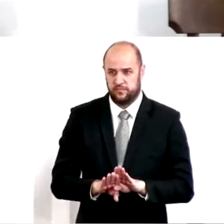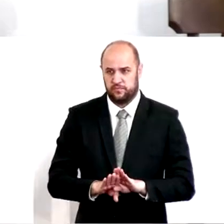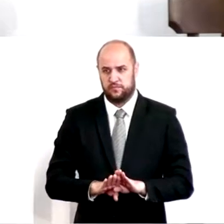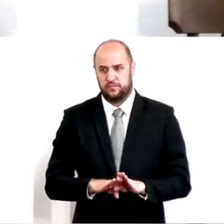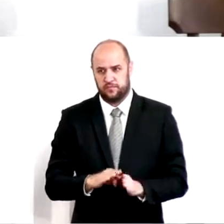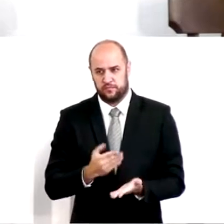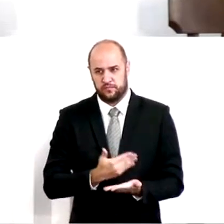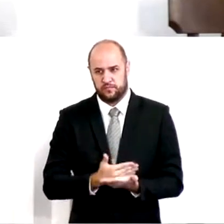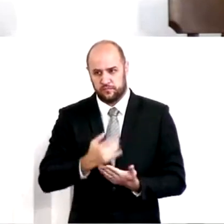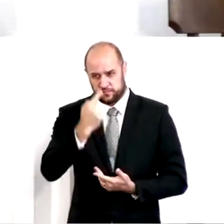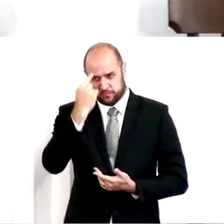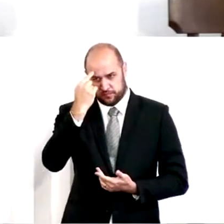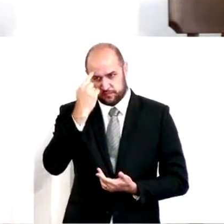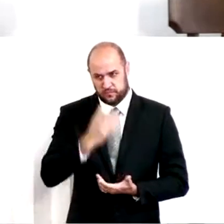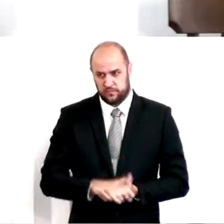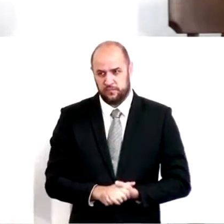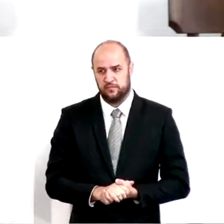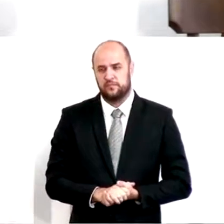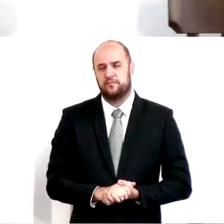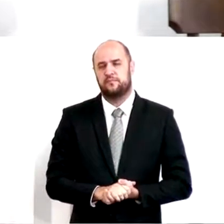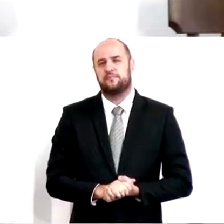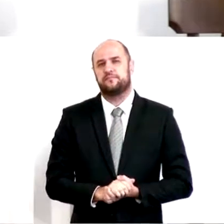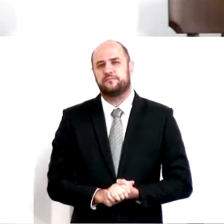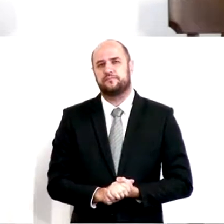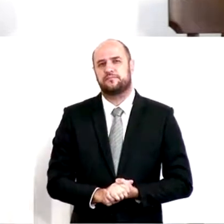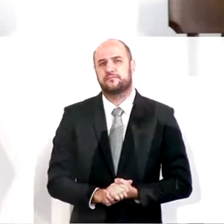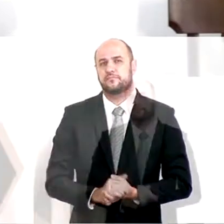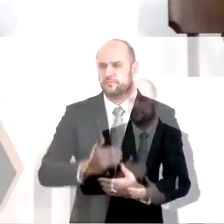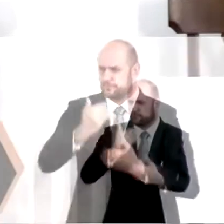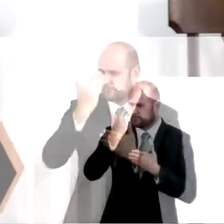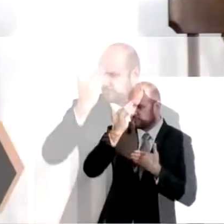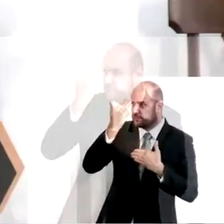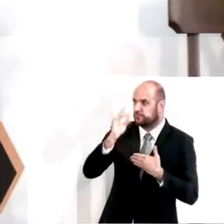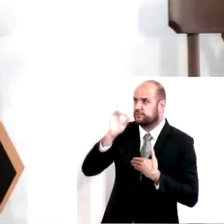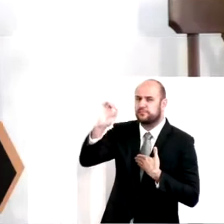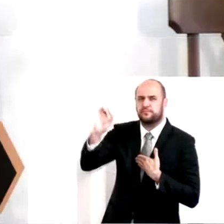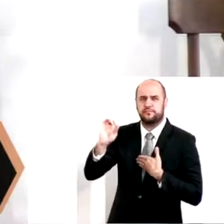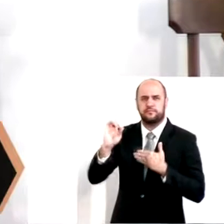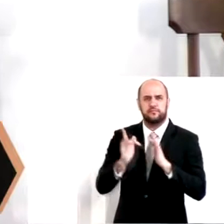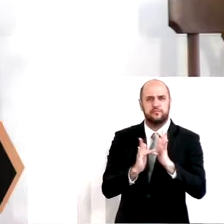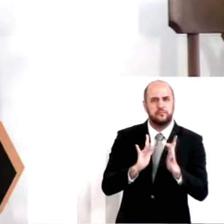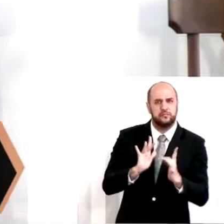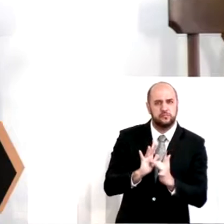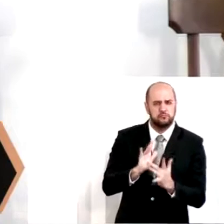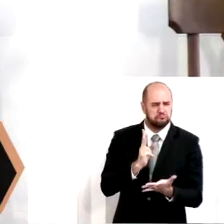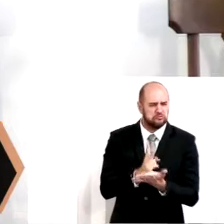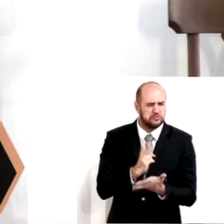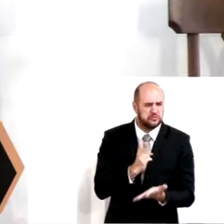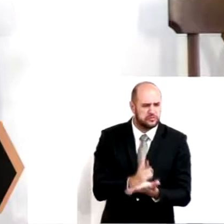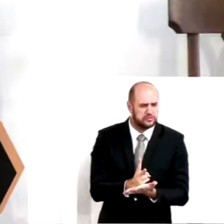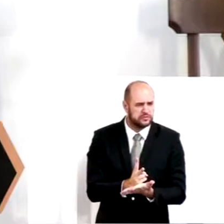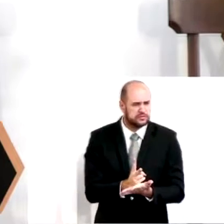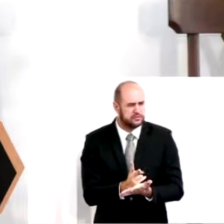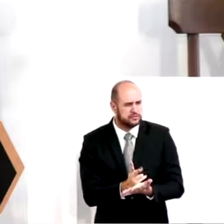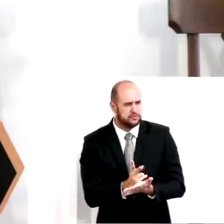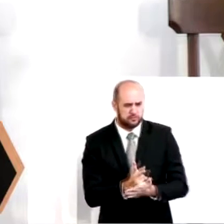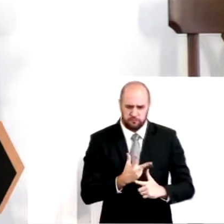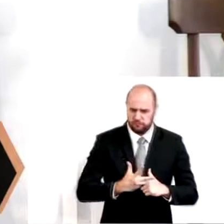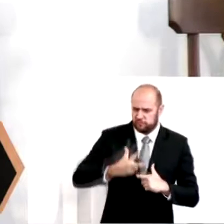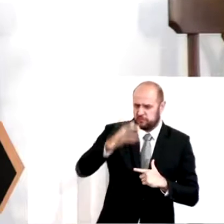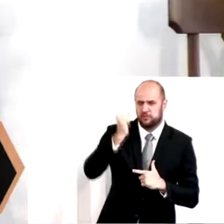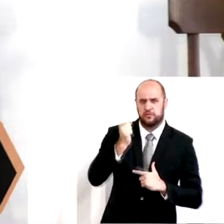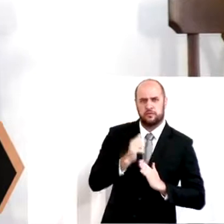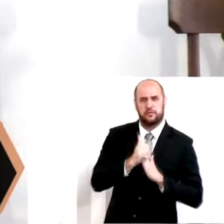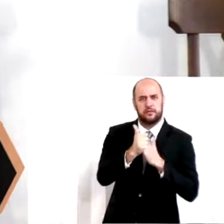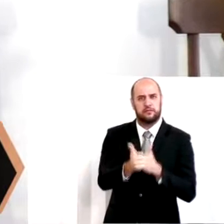a pensar. Graças, porém, a Deus, que em Cristo sempre nos conduz em triunfo e